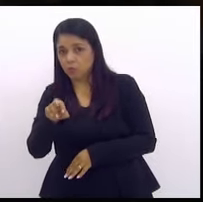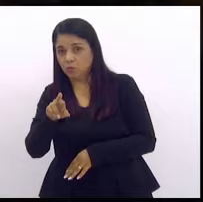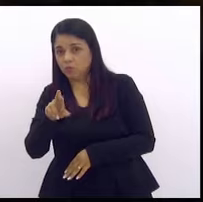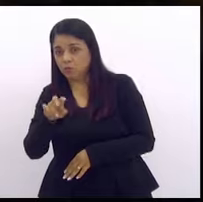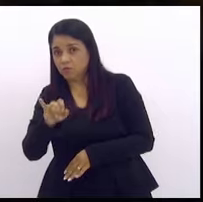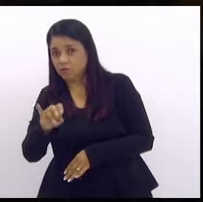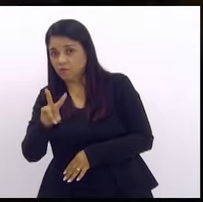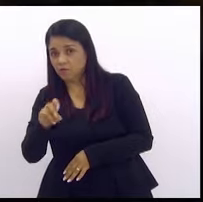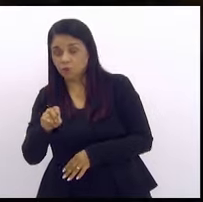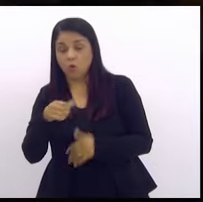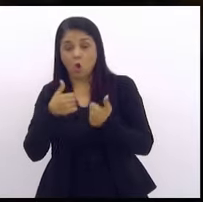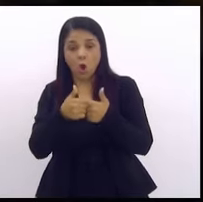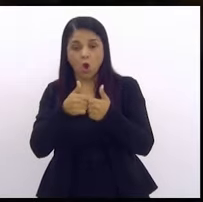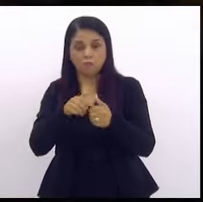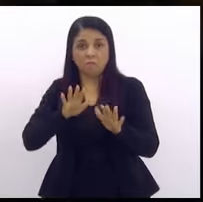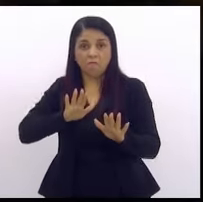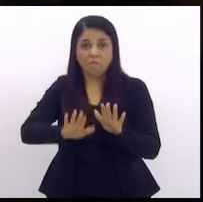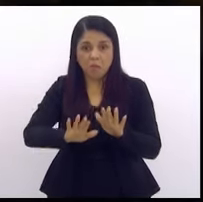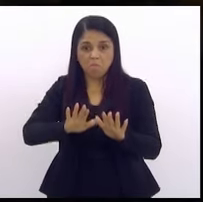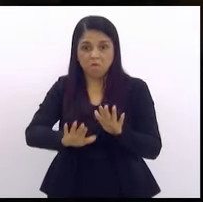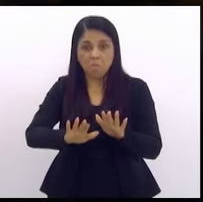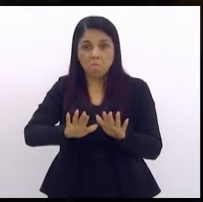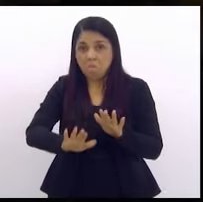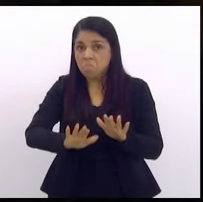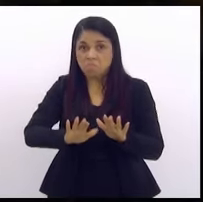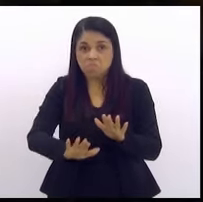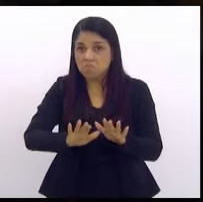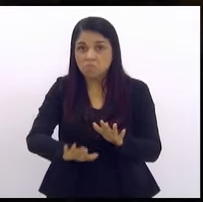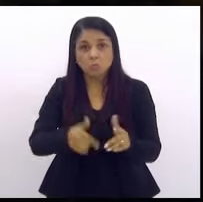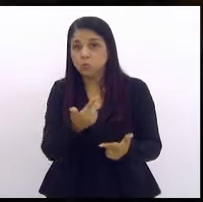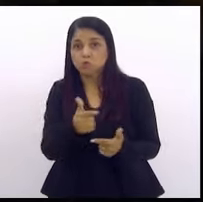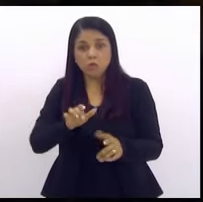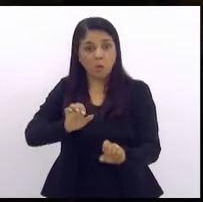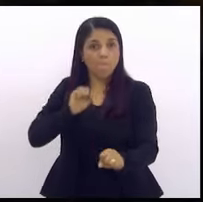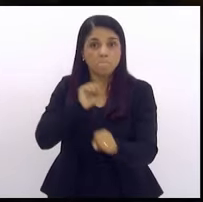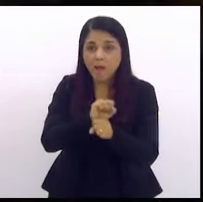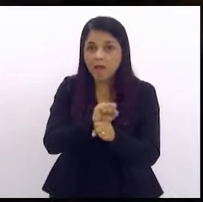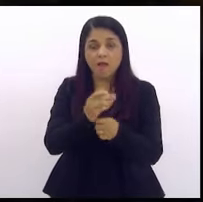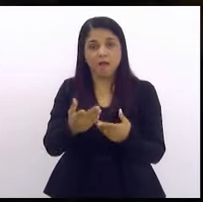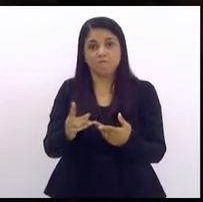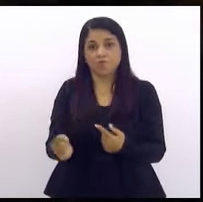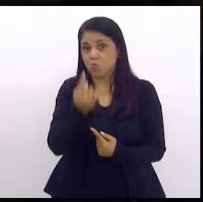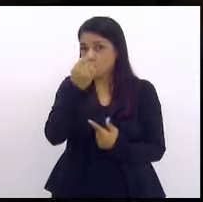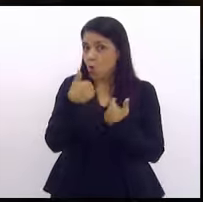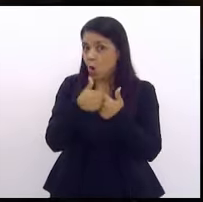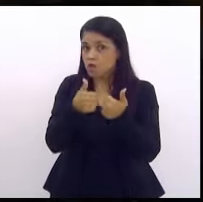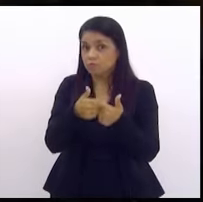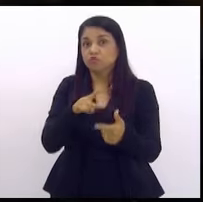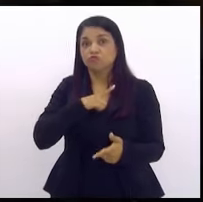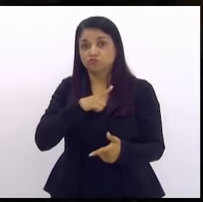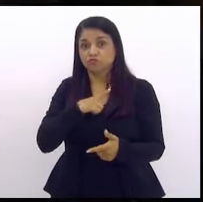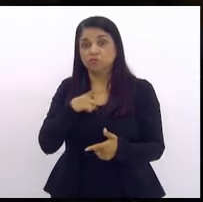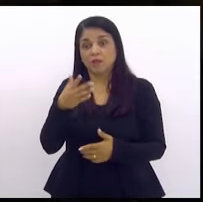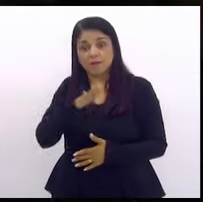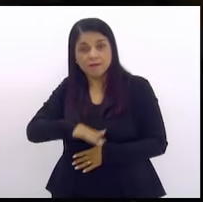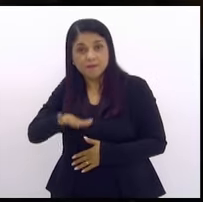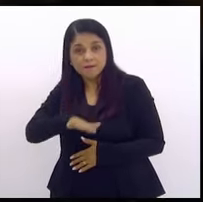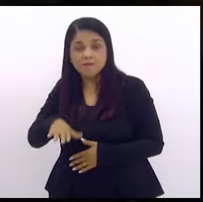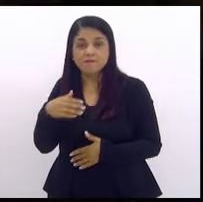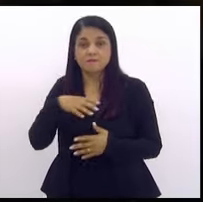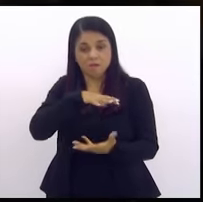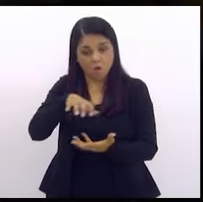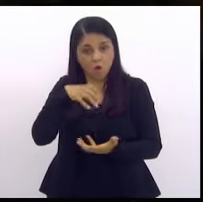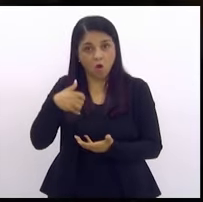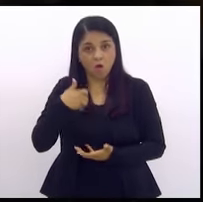freio. Infelizmente, foi só mais um ônibus que perdeu o freio. Mas, nesse caso, nós tínhamos crianças, idosos nos